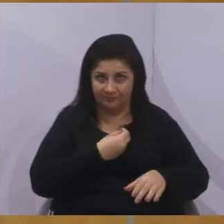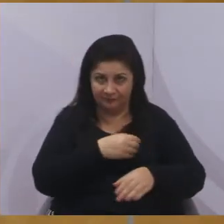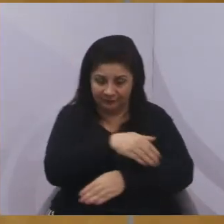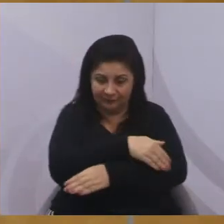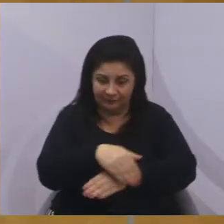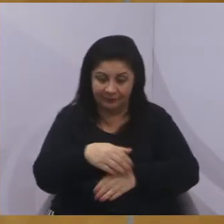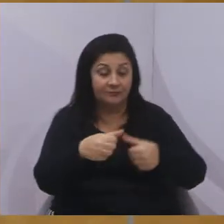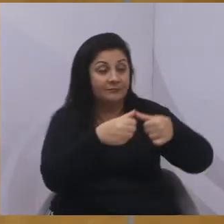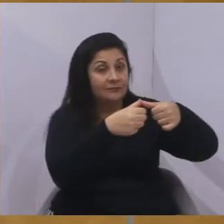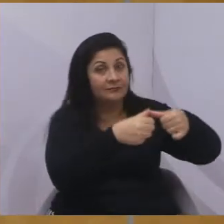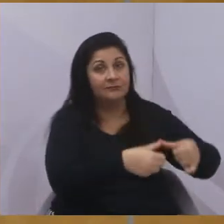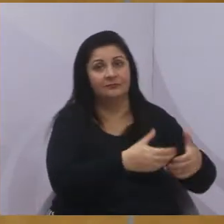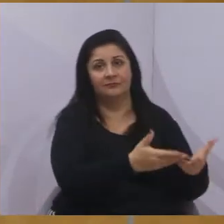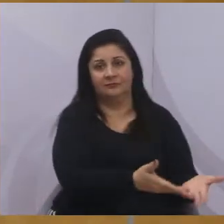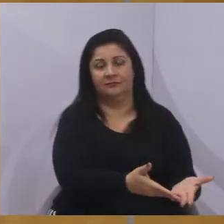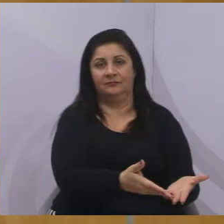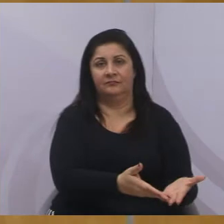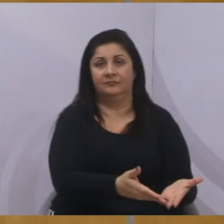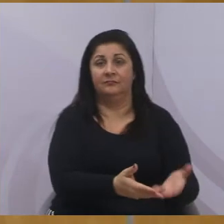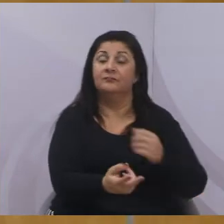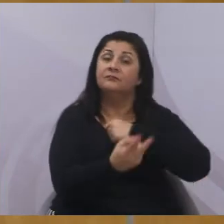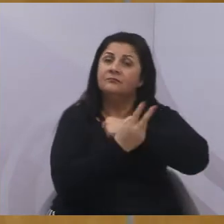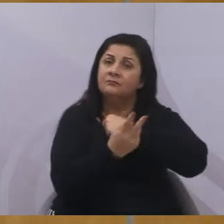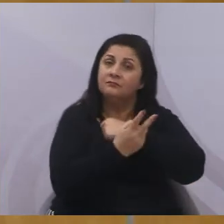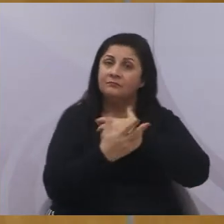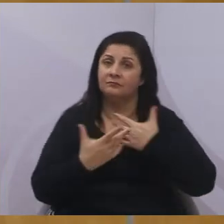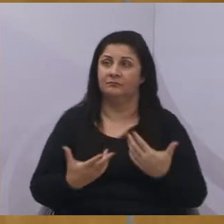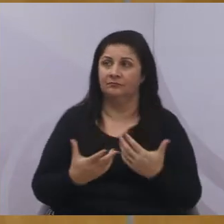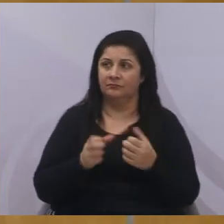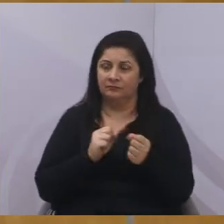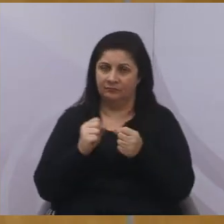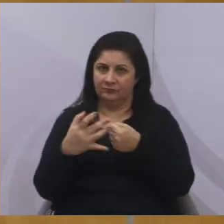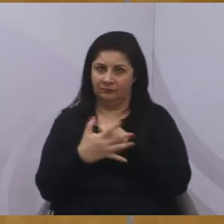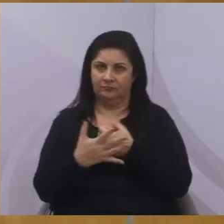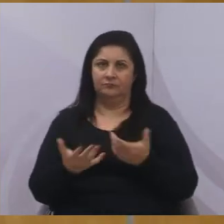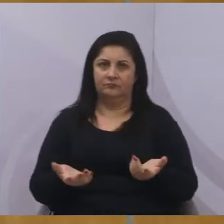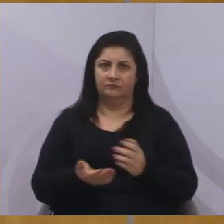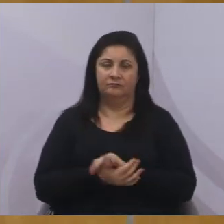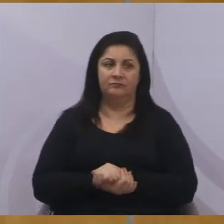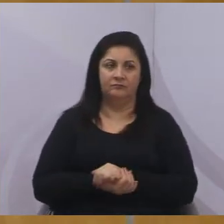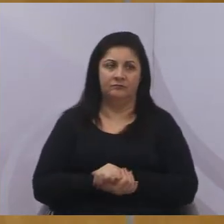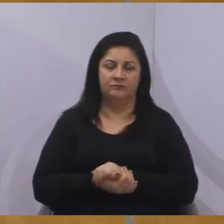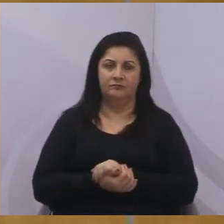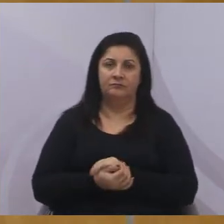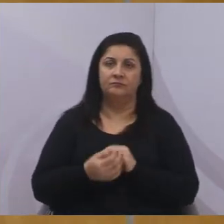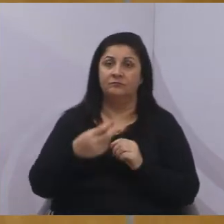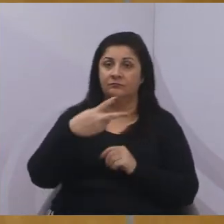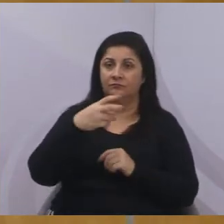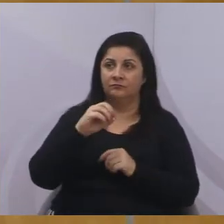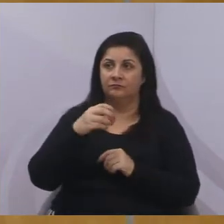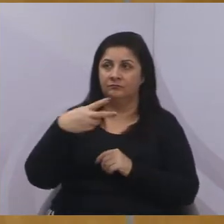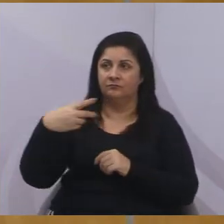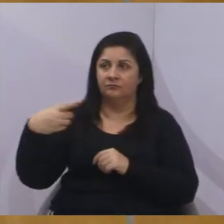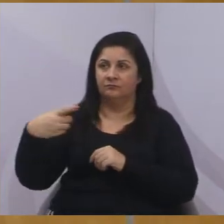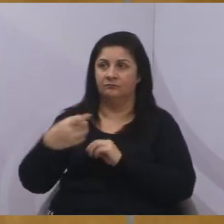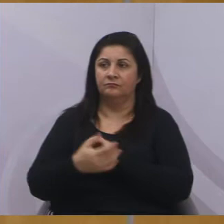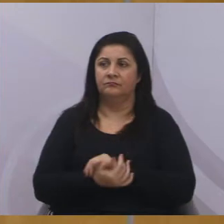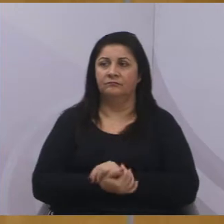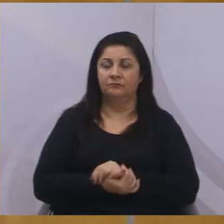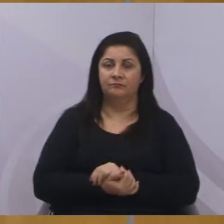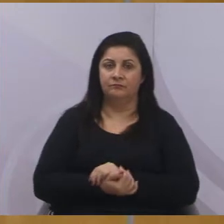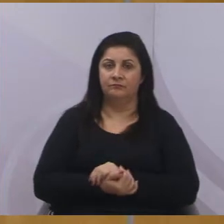no hotel para que elas pudessem se proteger do vírus. E em 2021, a